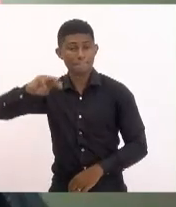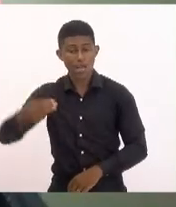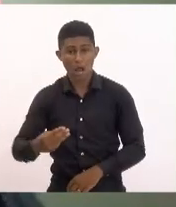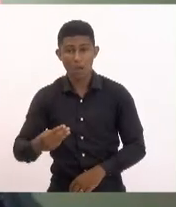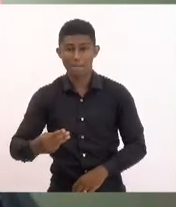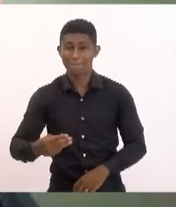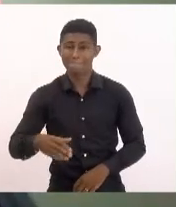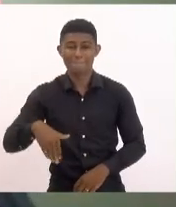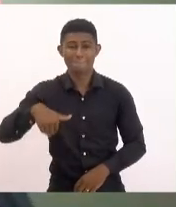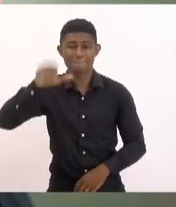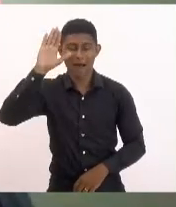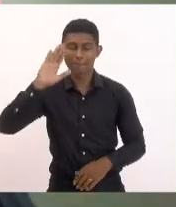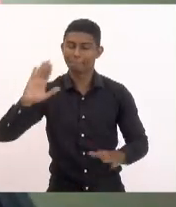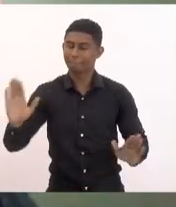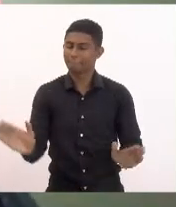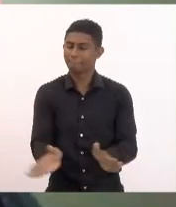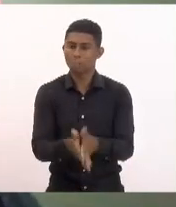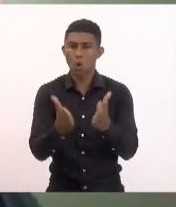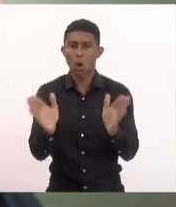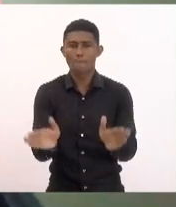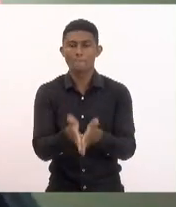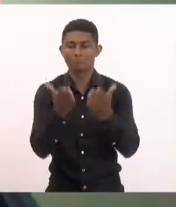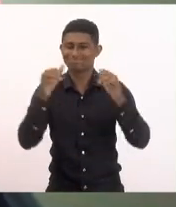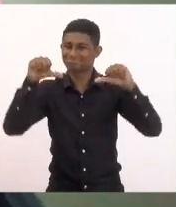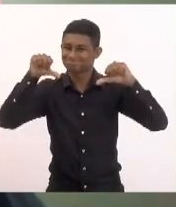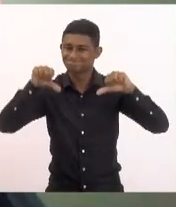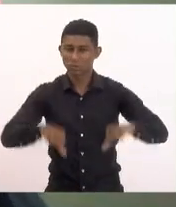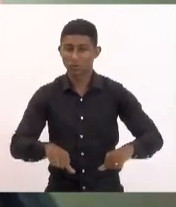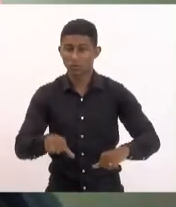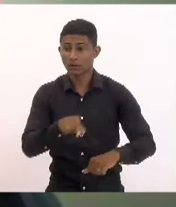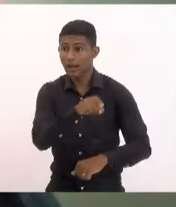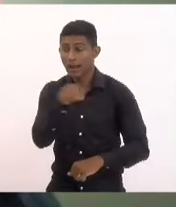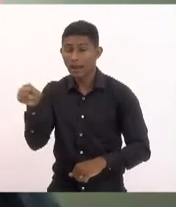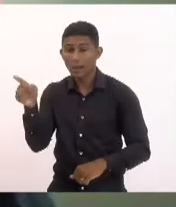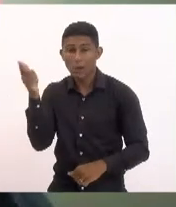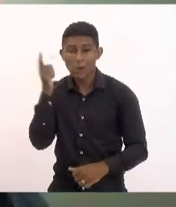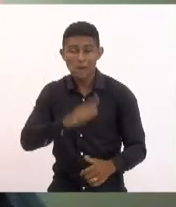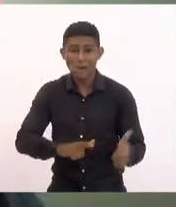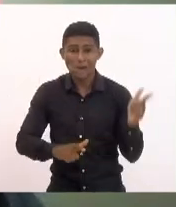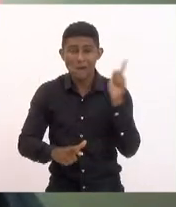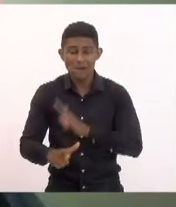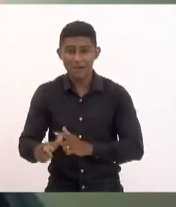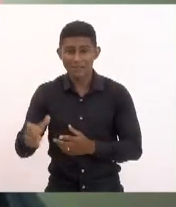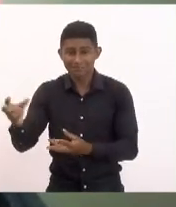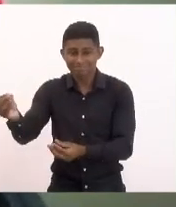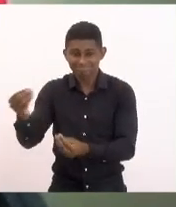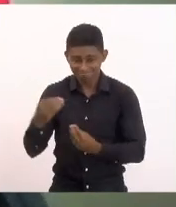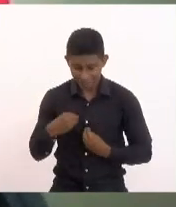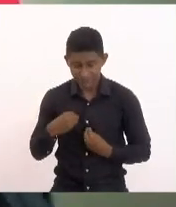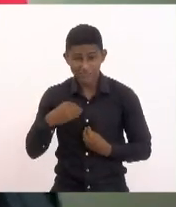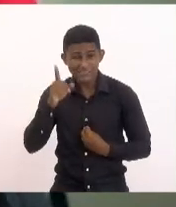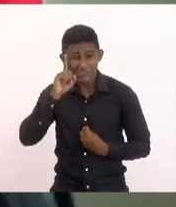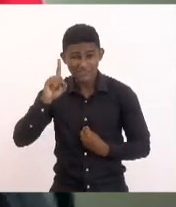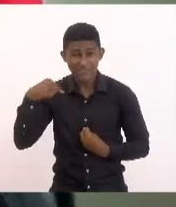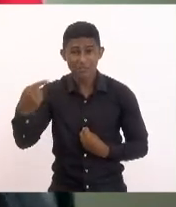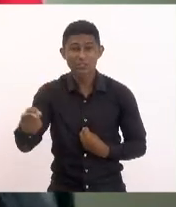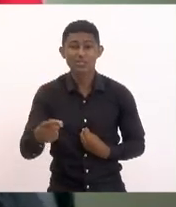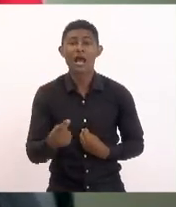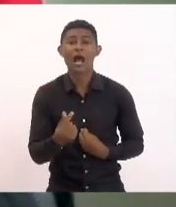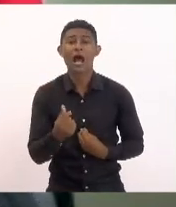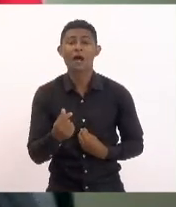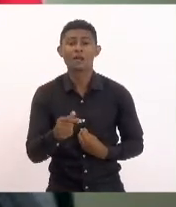da linha da pobreza e recebem para a sua sobrevivência cerca de R$ 5 por